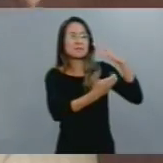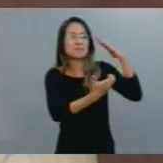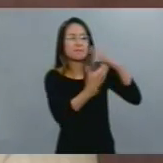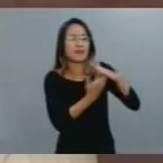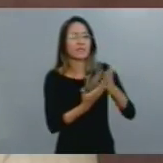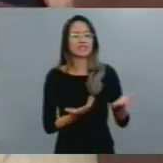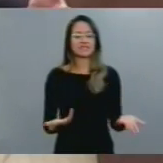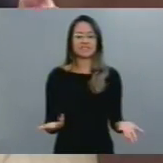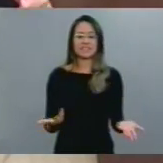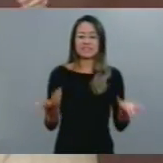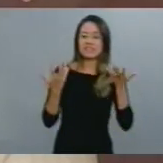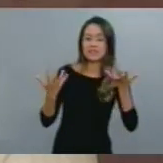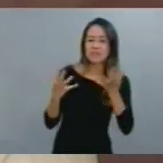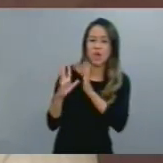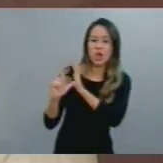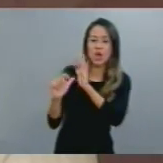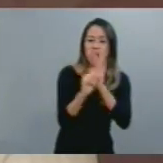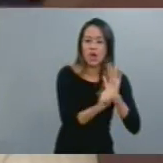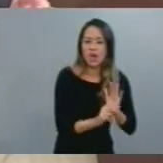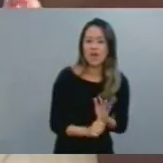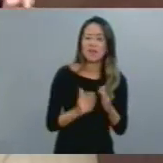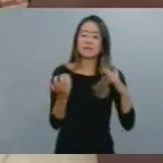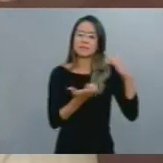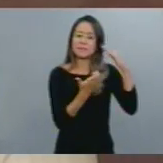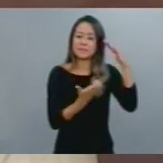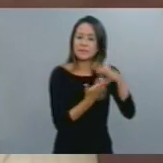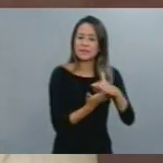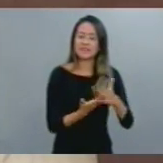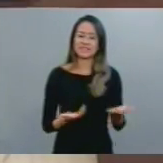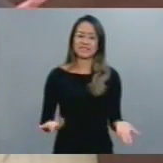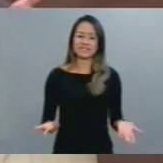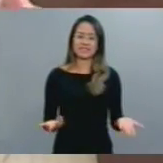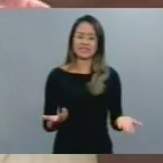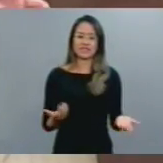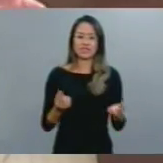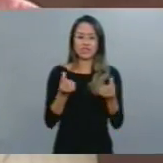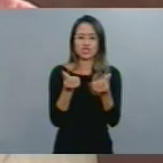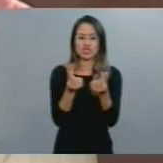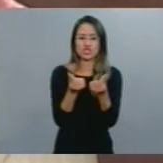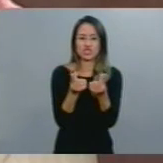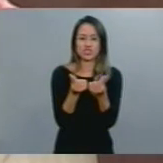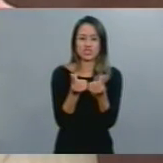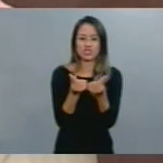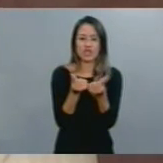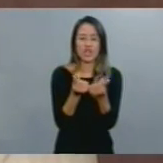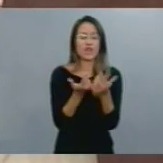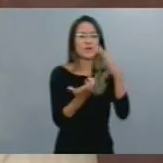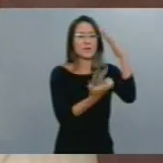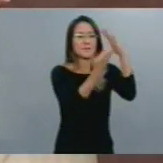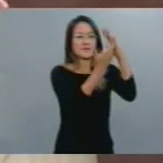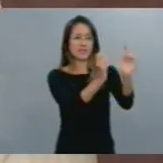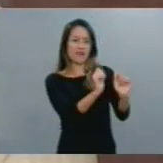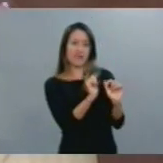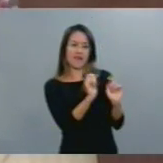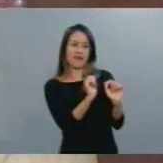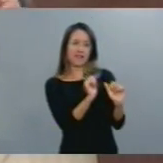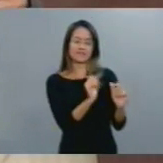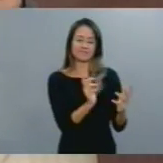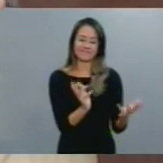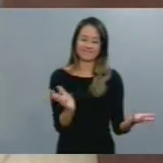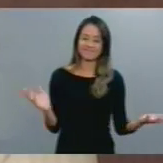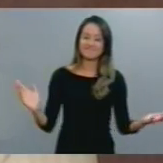para locupletamento indevido, enriquecimento ilícito, financiamento eleitoral irregular, eu